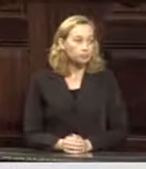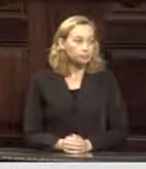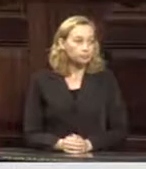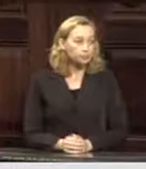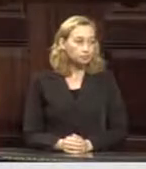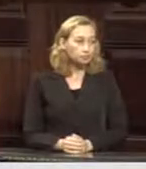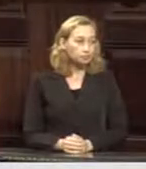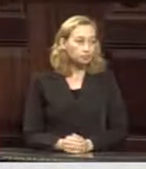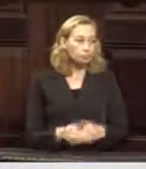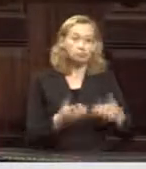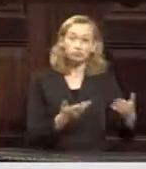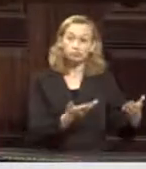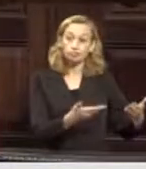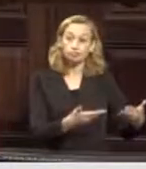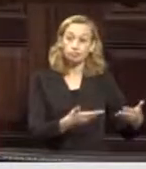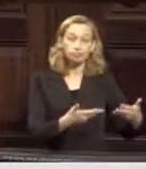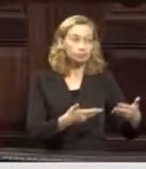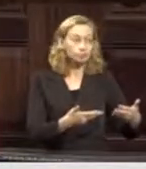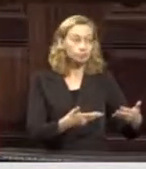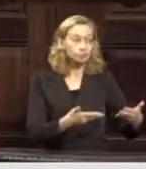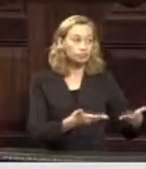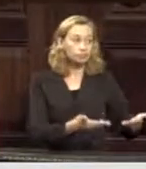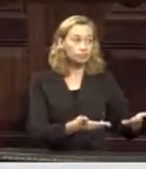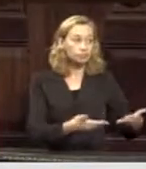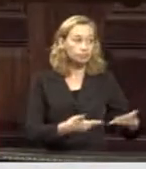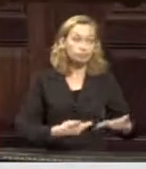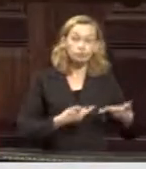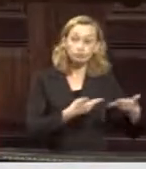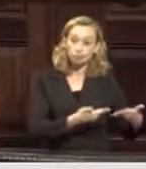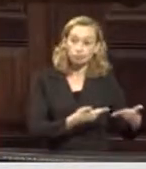convidou para participar desta discussão hoje pela manhã,